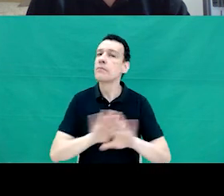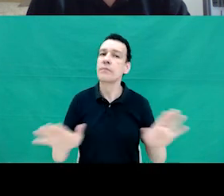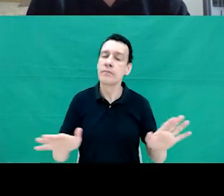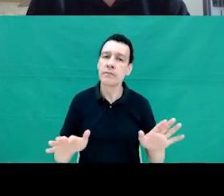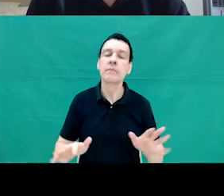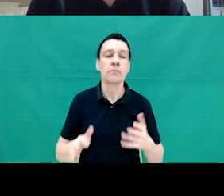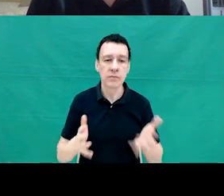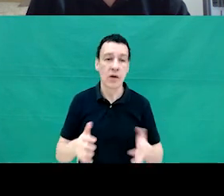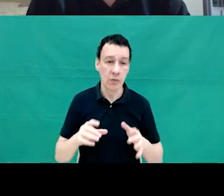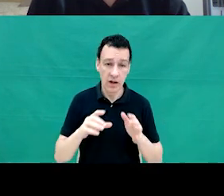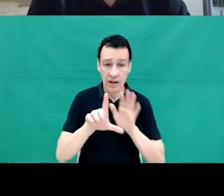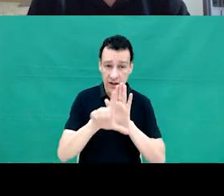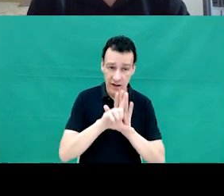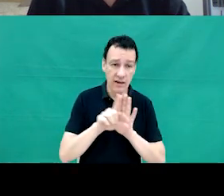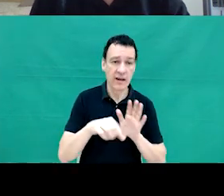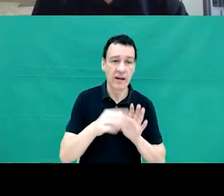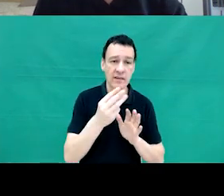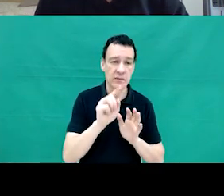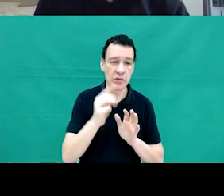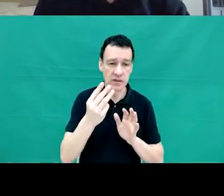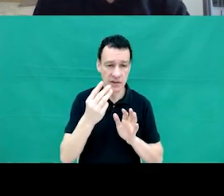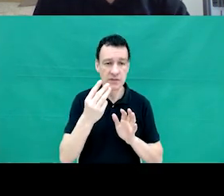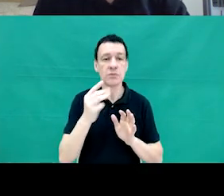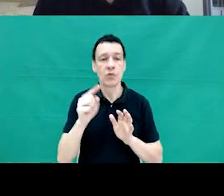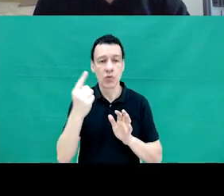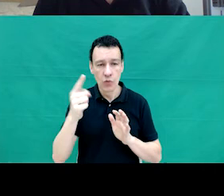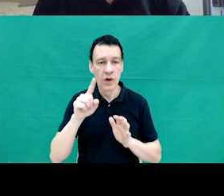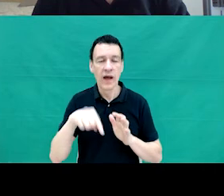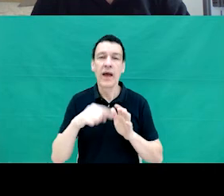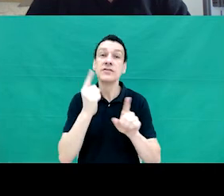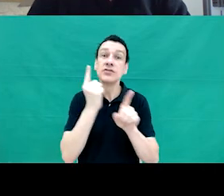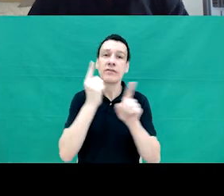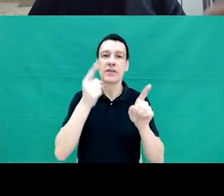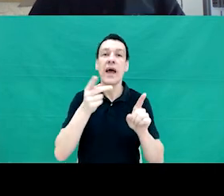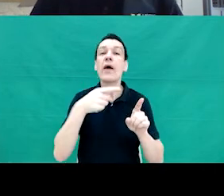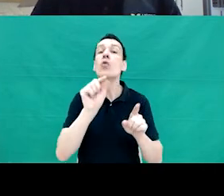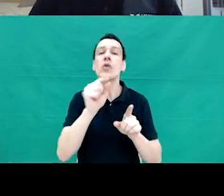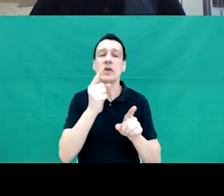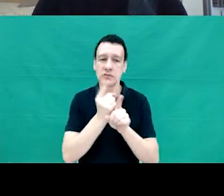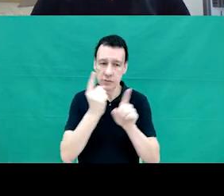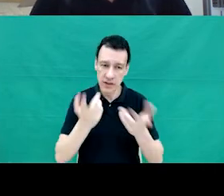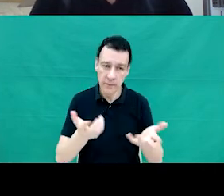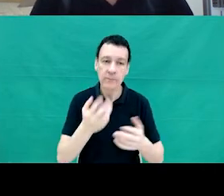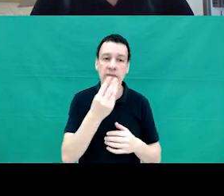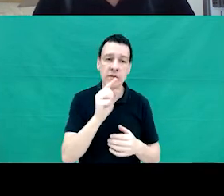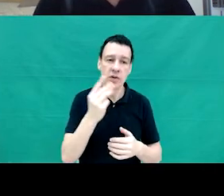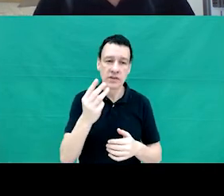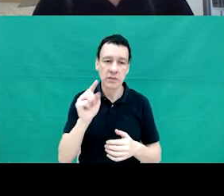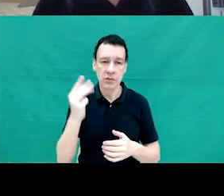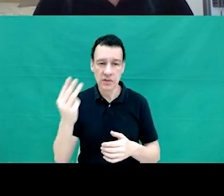e 3.3.3, sugestão de erro. Se a gente observar, pelo menos 3 das heurísticas até